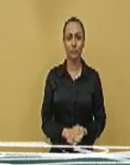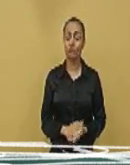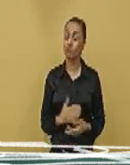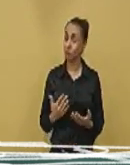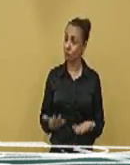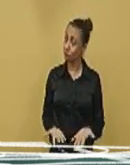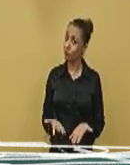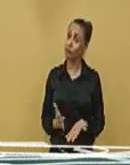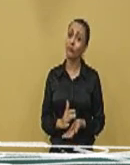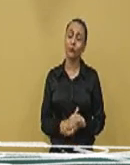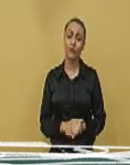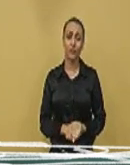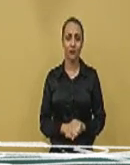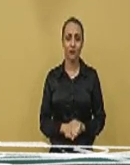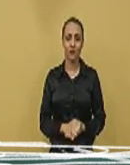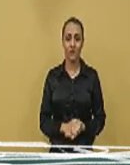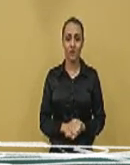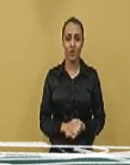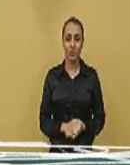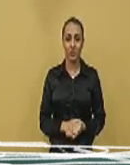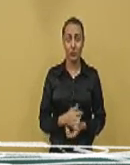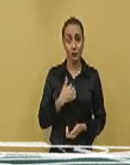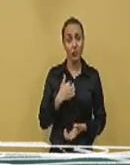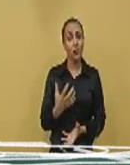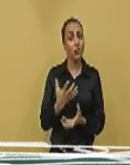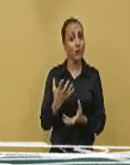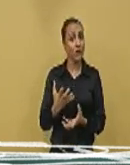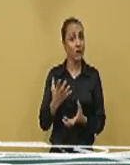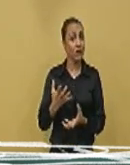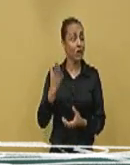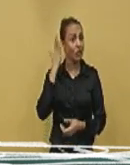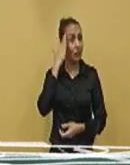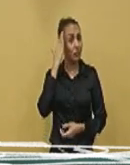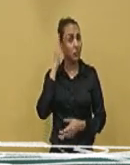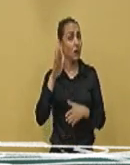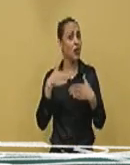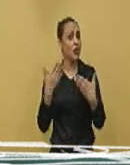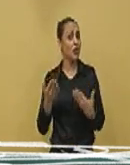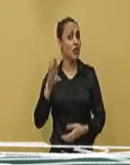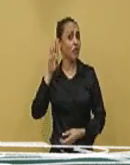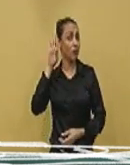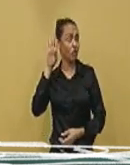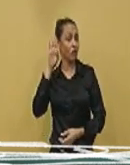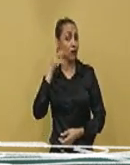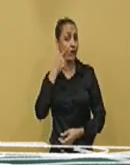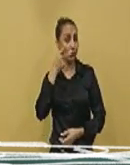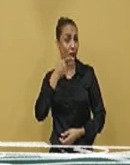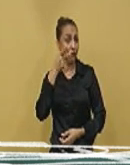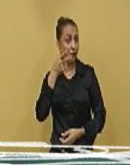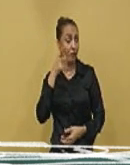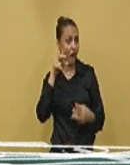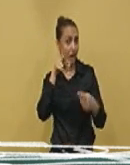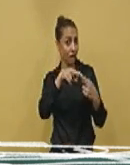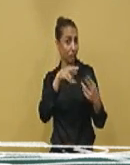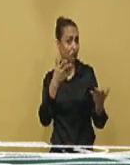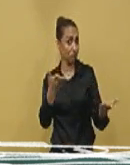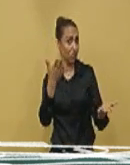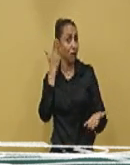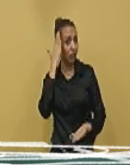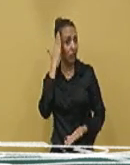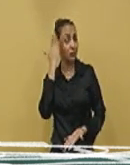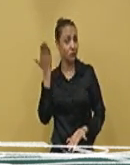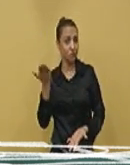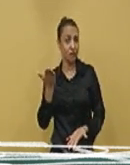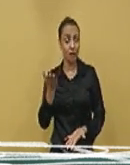Olha, eu gostaria de saber qual seria esse candidato, né, que está sendo referido. Né?